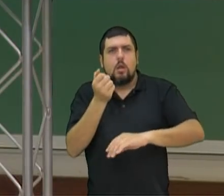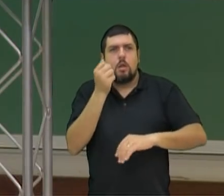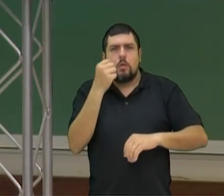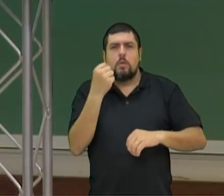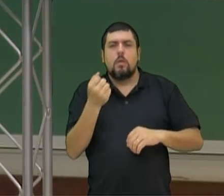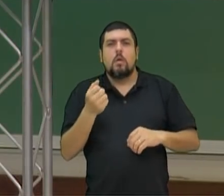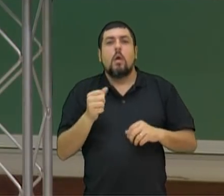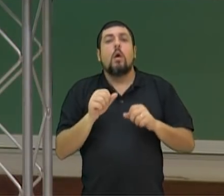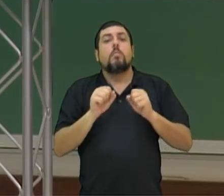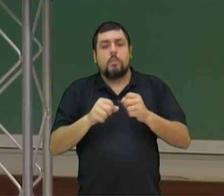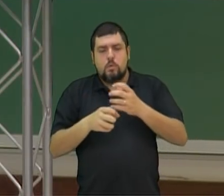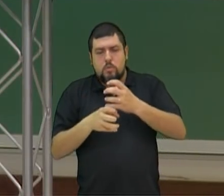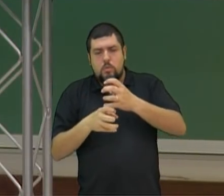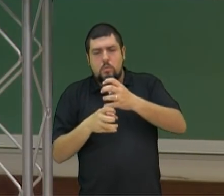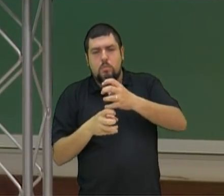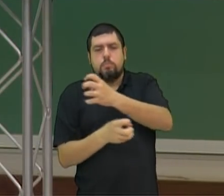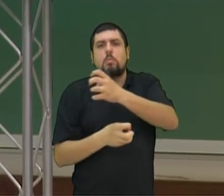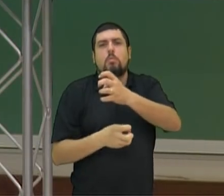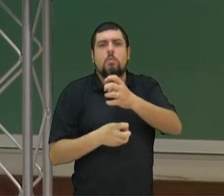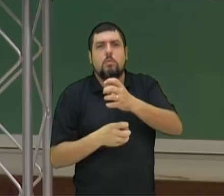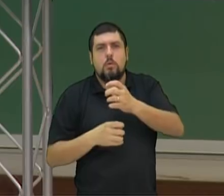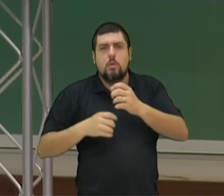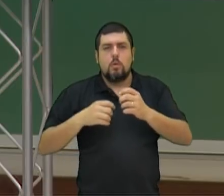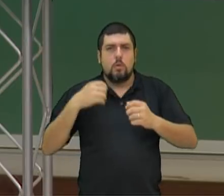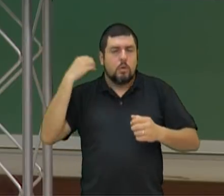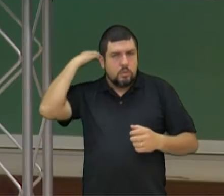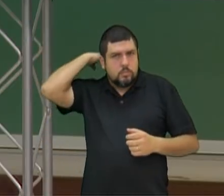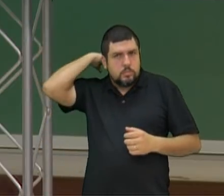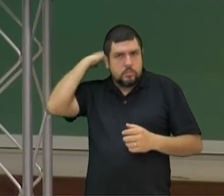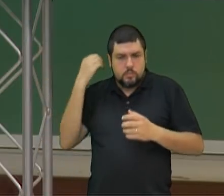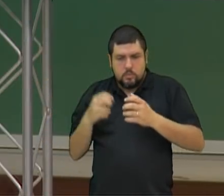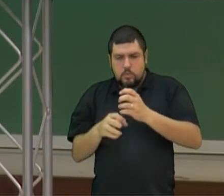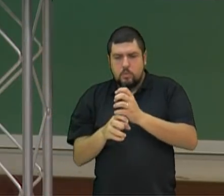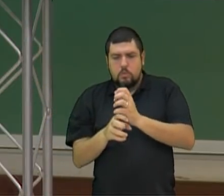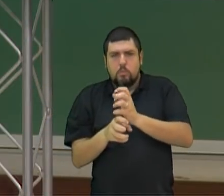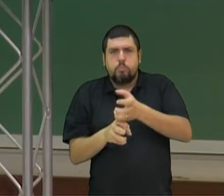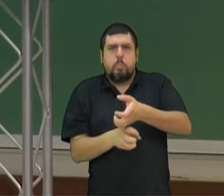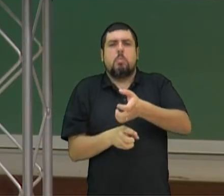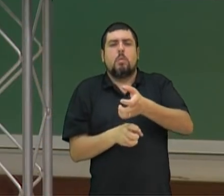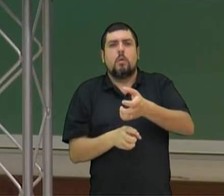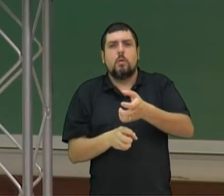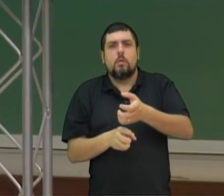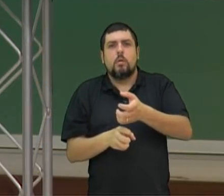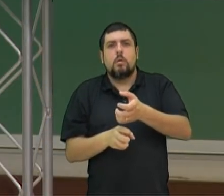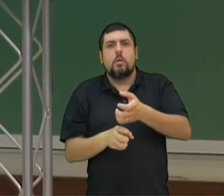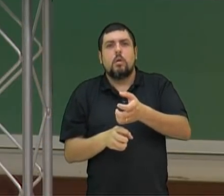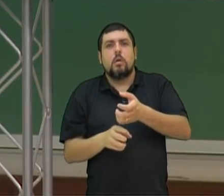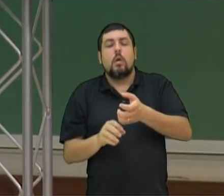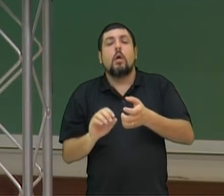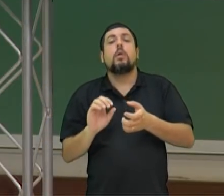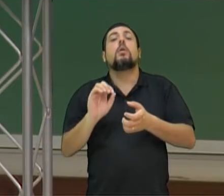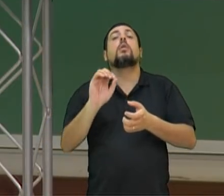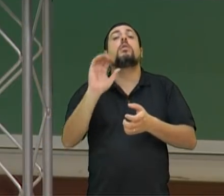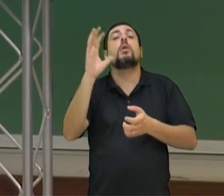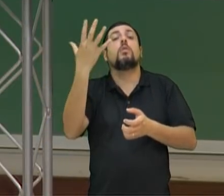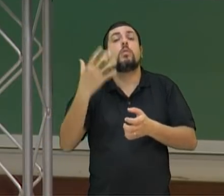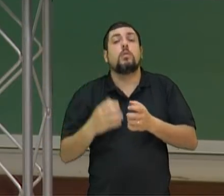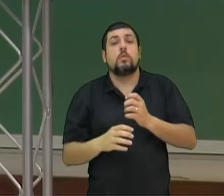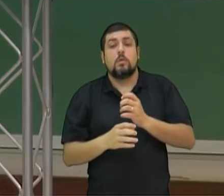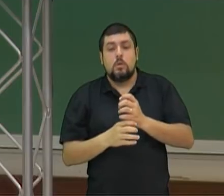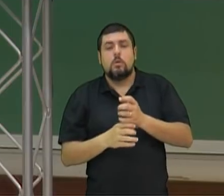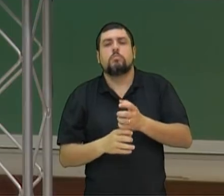eu posso lesionar a minha coluna pelo impacto e, consequentemente, ela vai impactar a